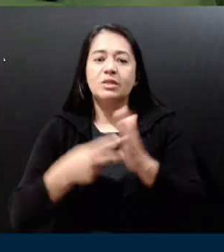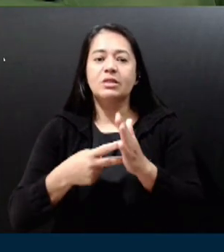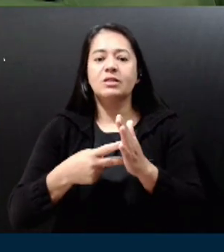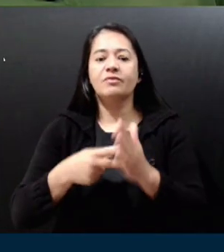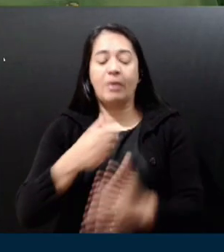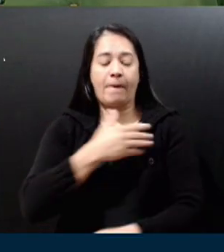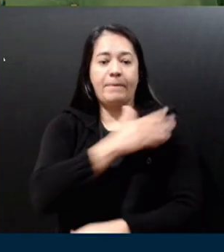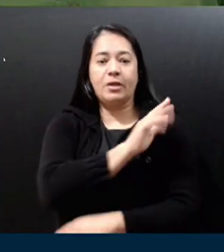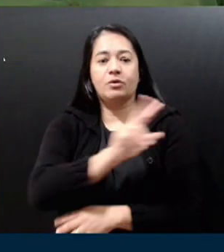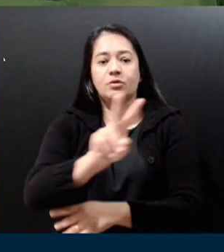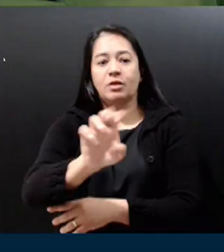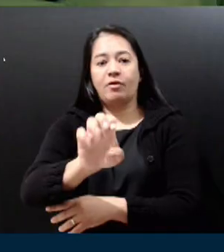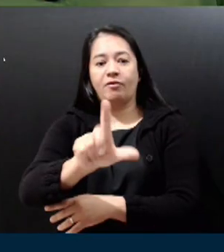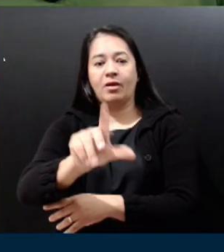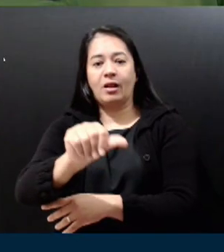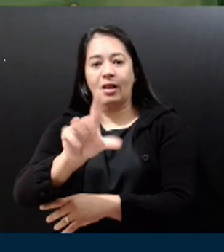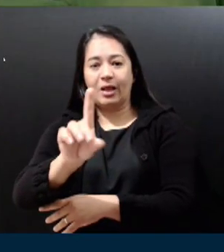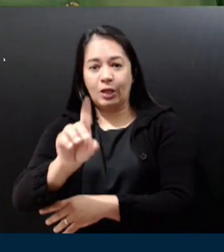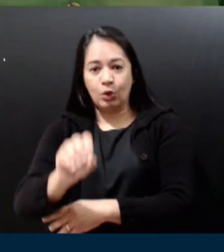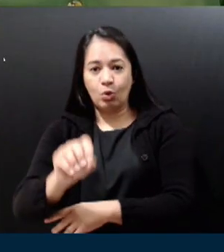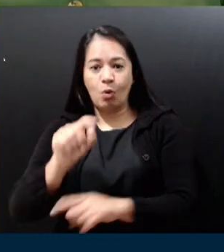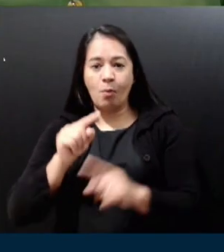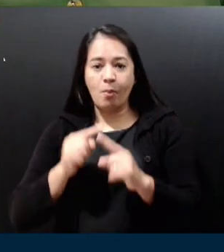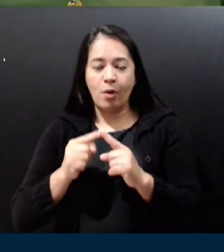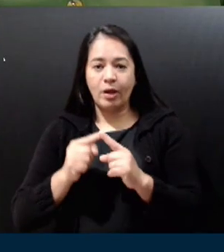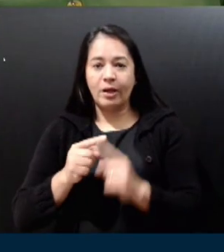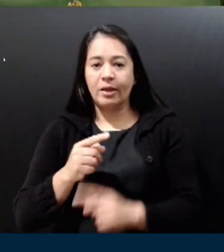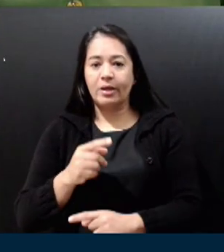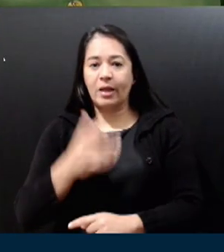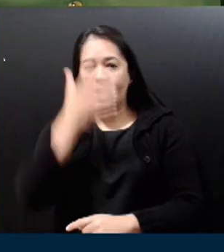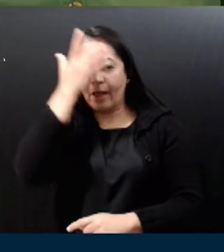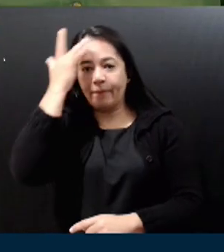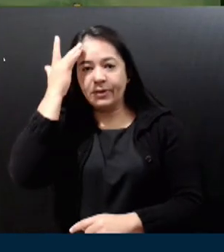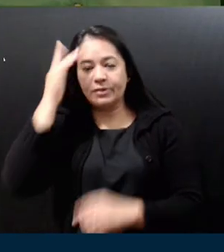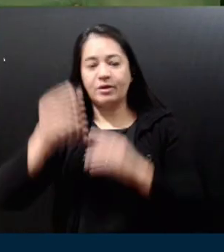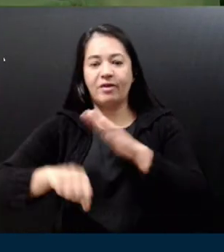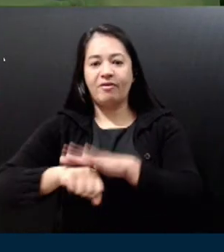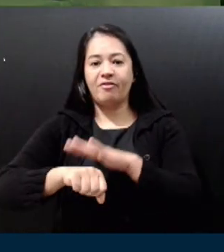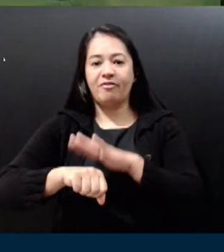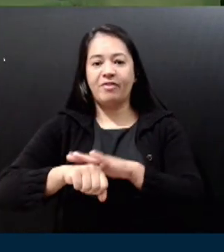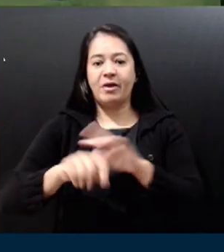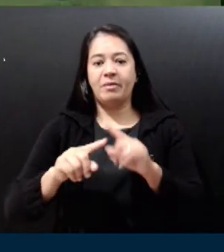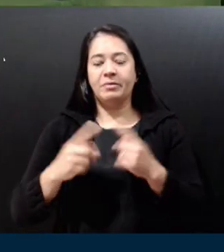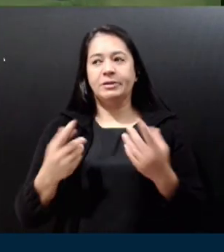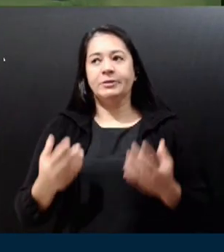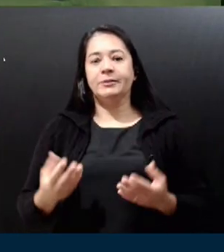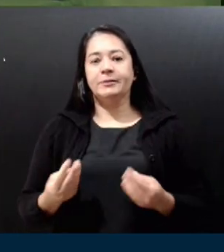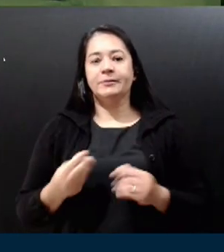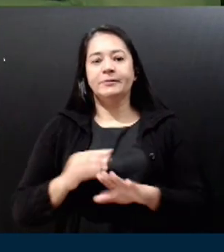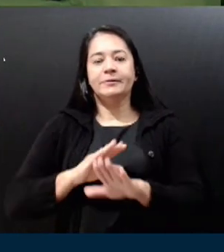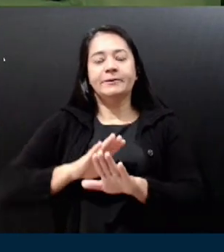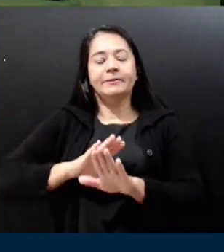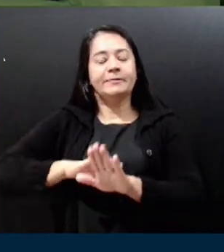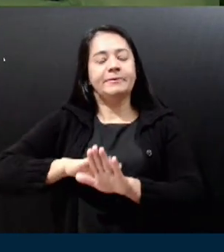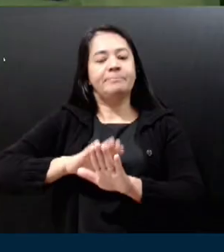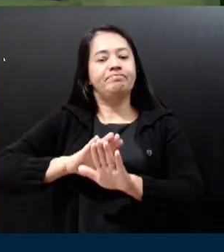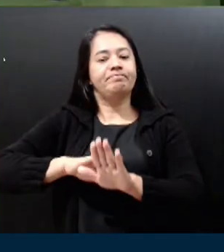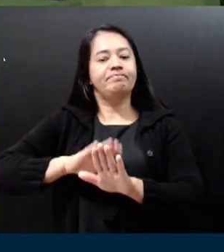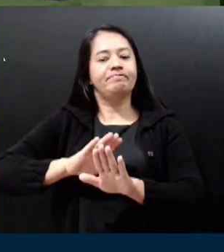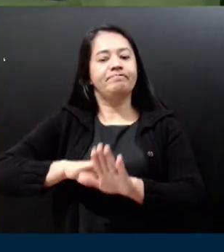que é algo que a pessoa faz, mas, não é assim tão explícito, é isso, doutor?